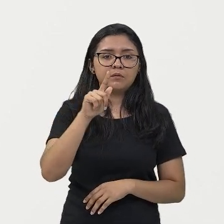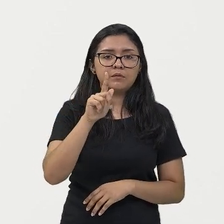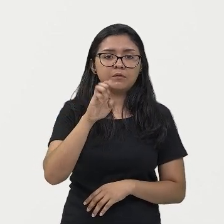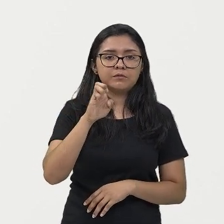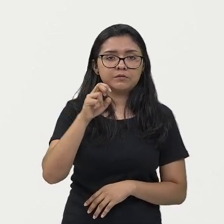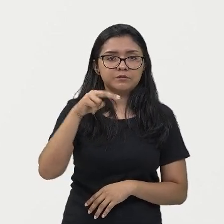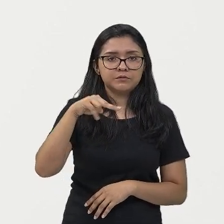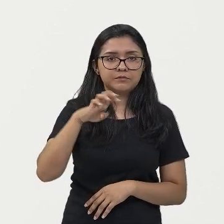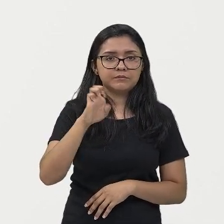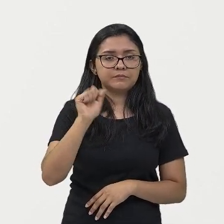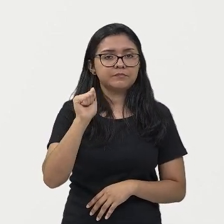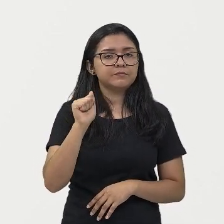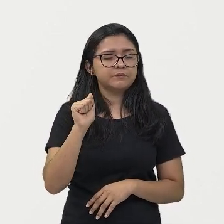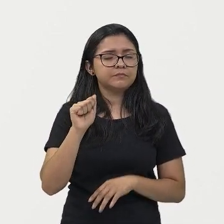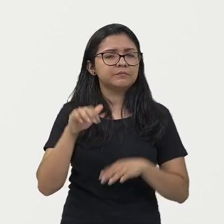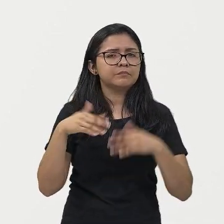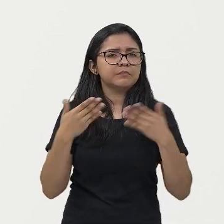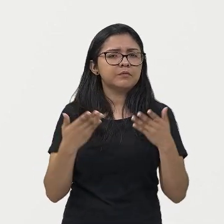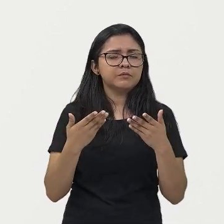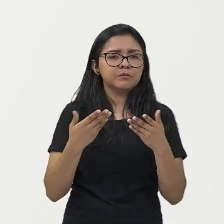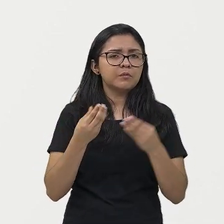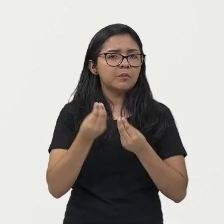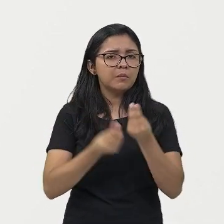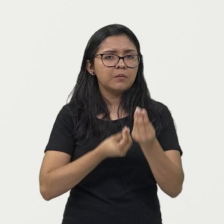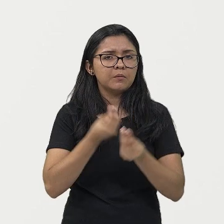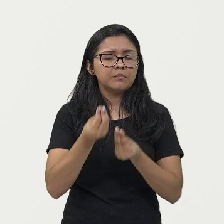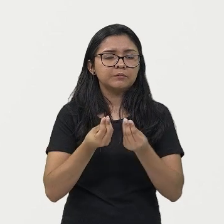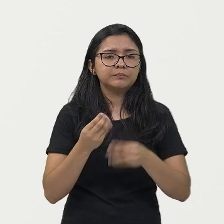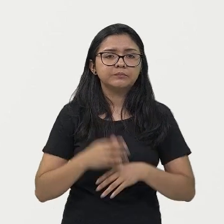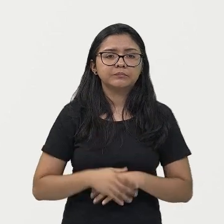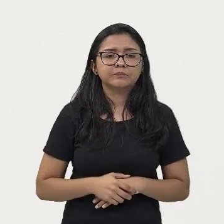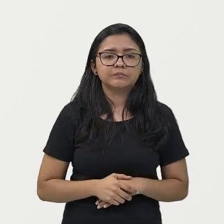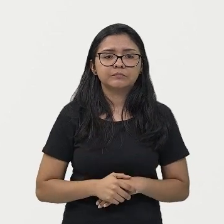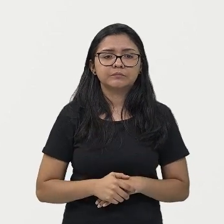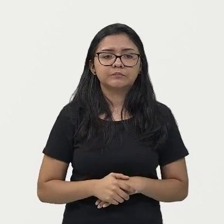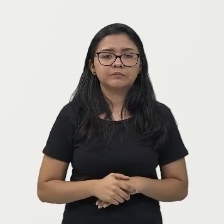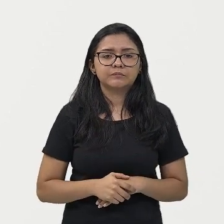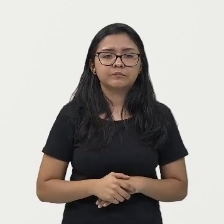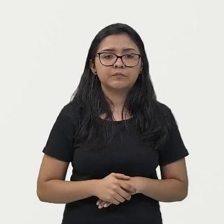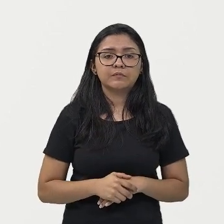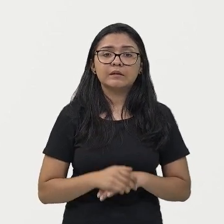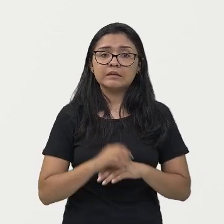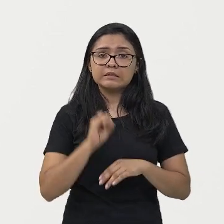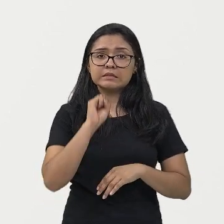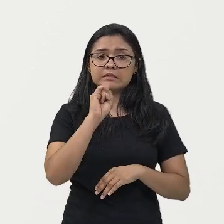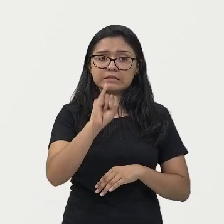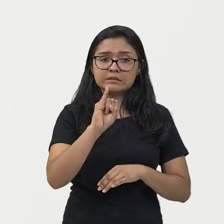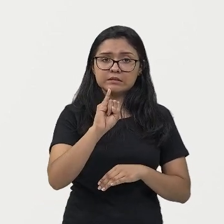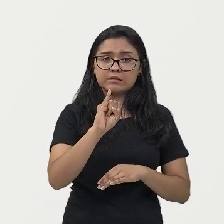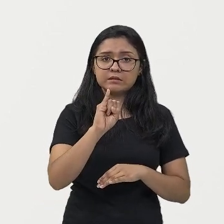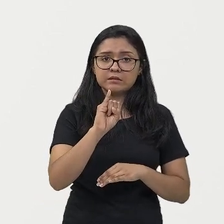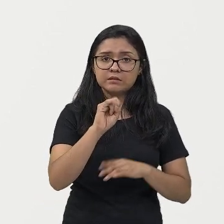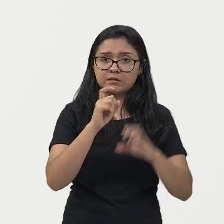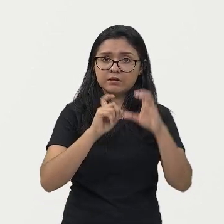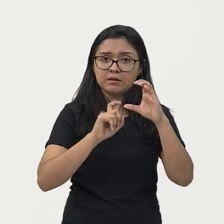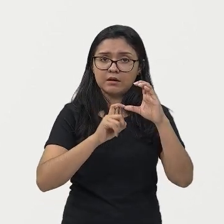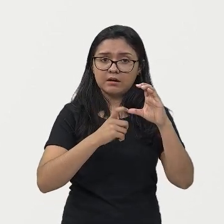vai ser uma cadeia homogênea? Quando na cadeia